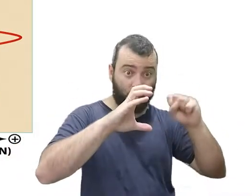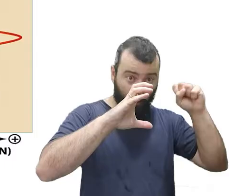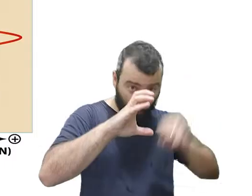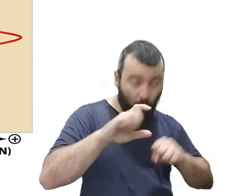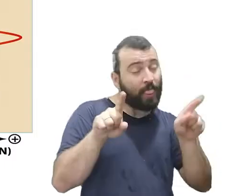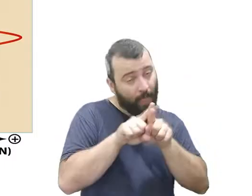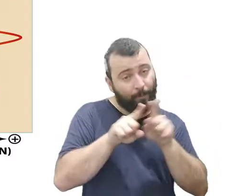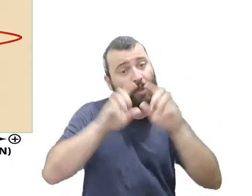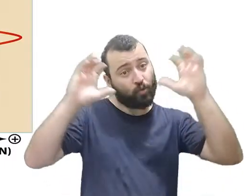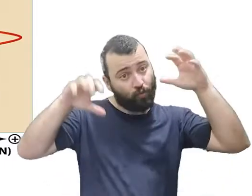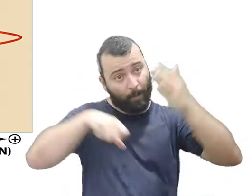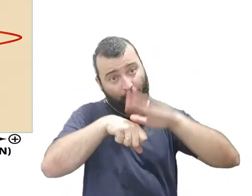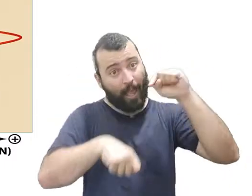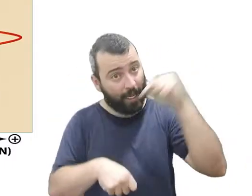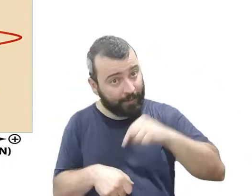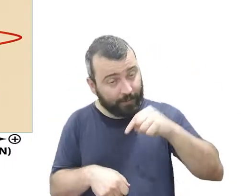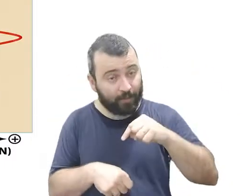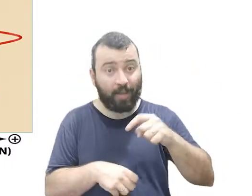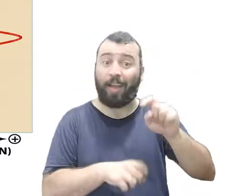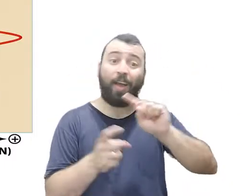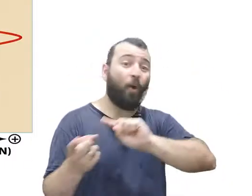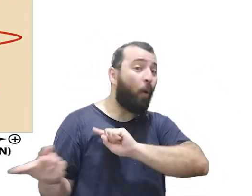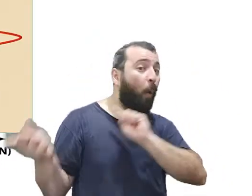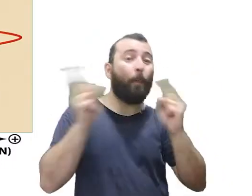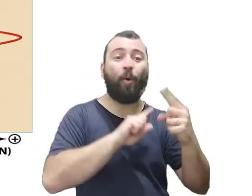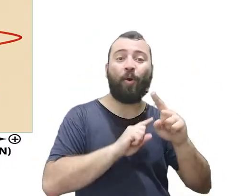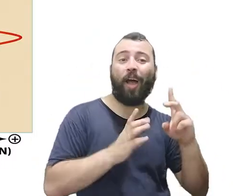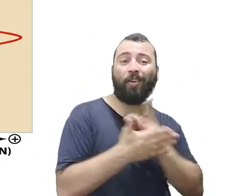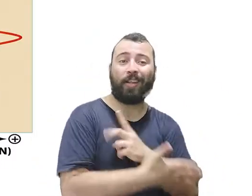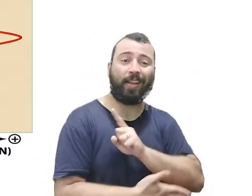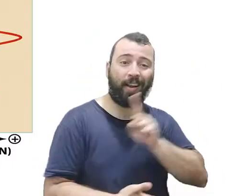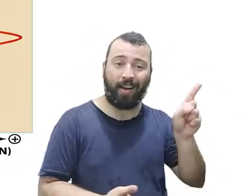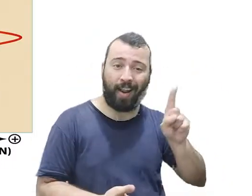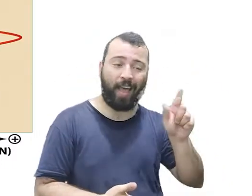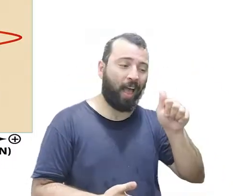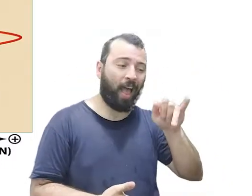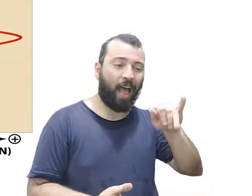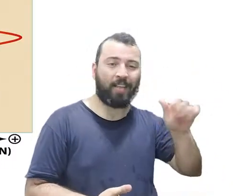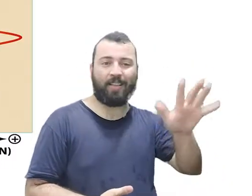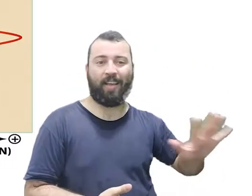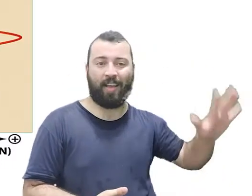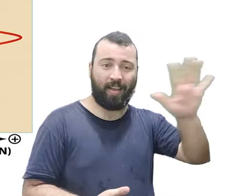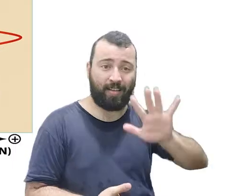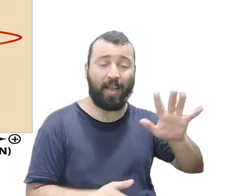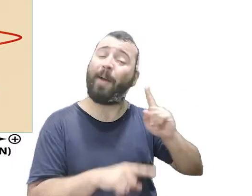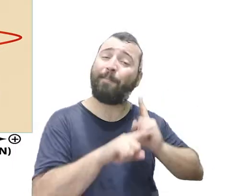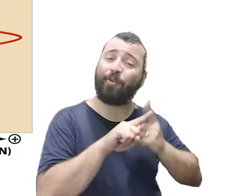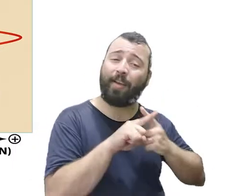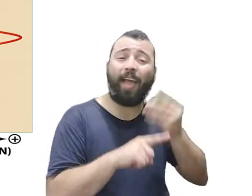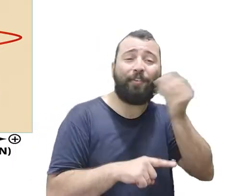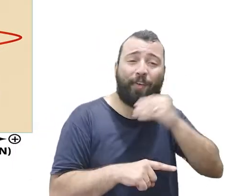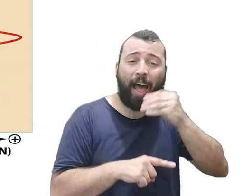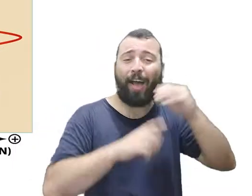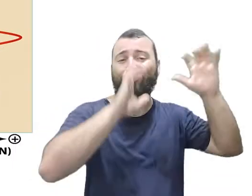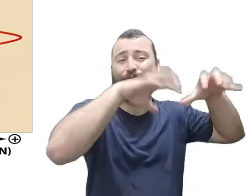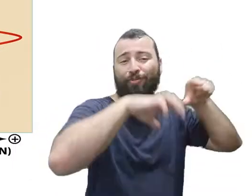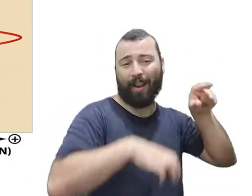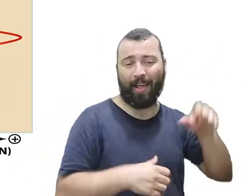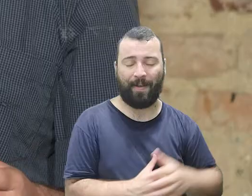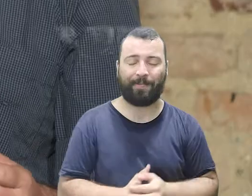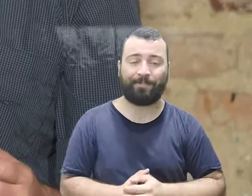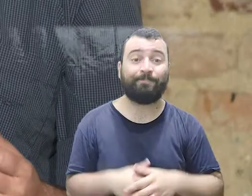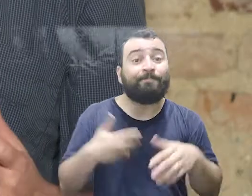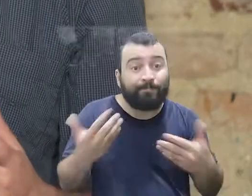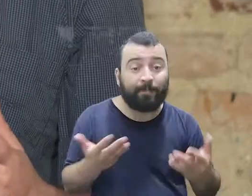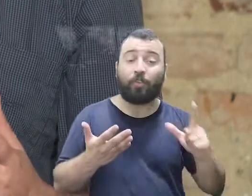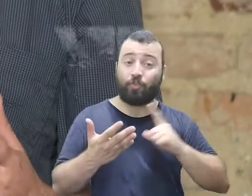sul e aumenta as precipitações aqui, o oposto acontece no continente asiático, por enfraquecimento das monções